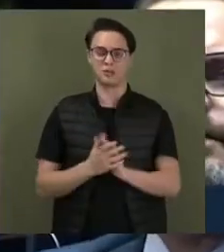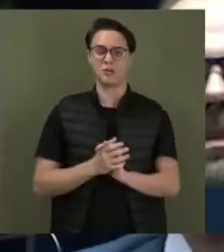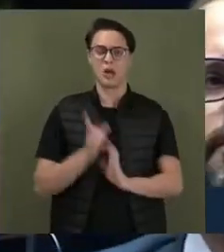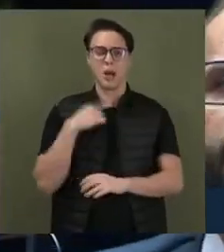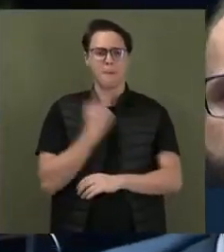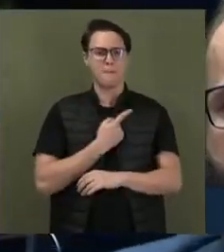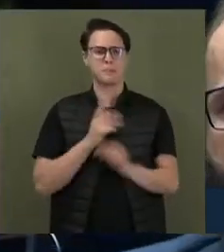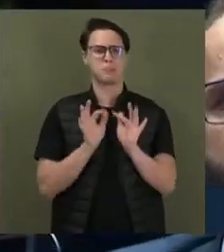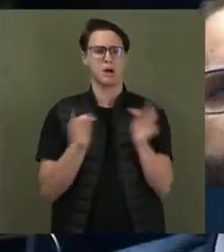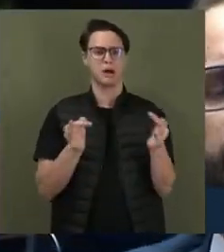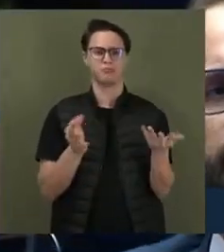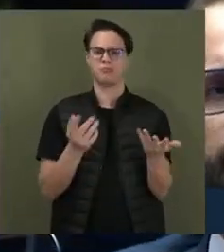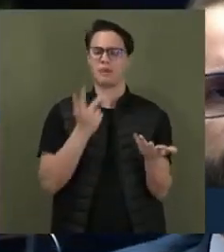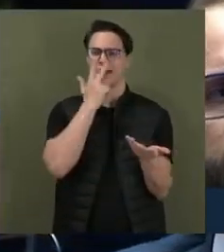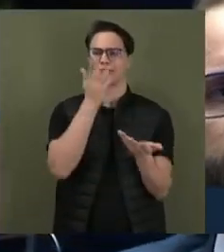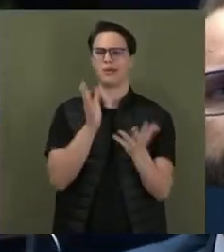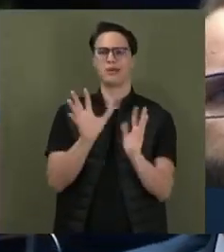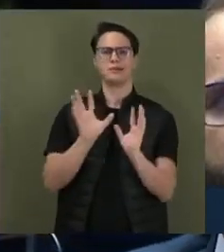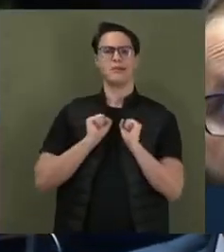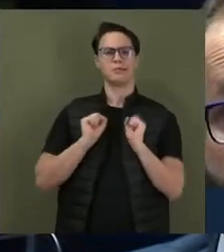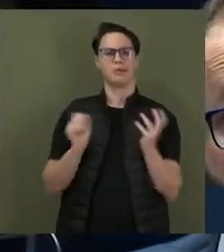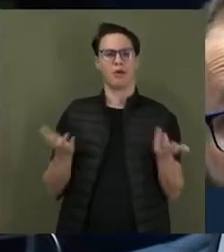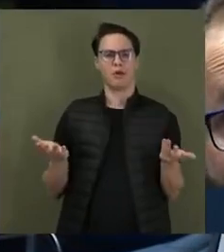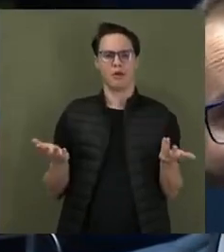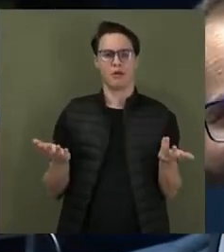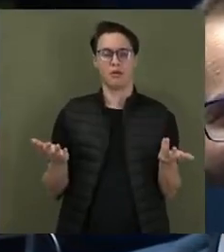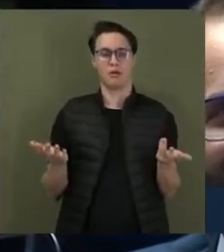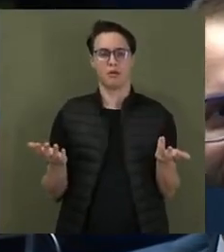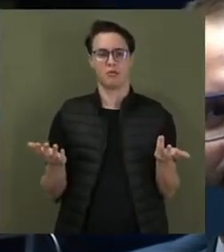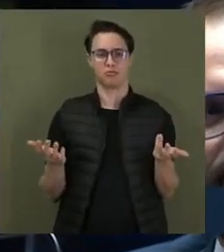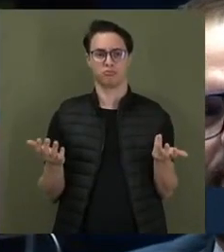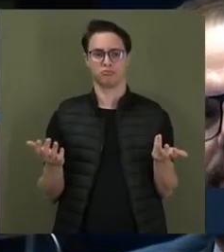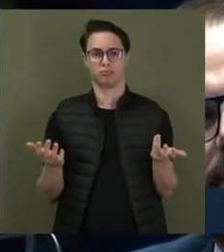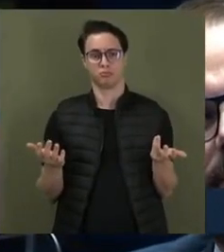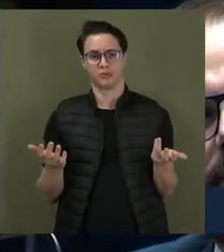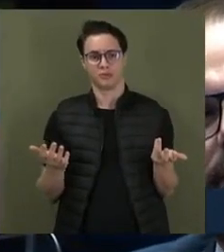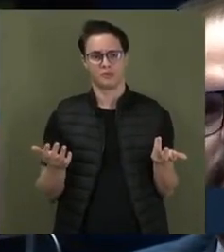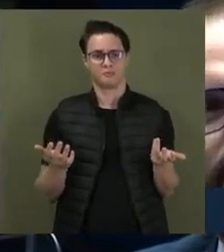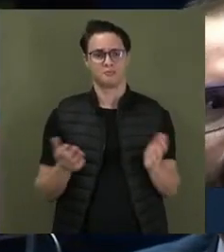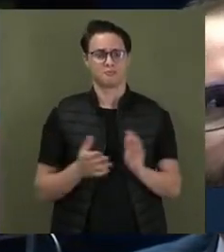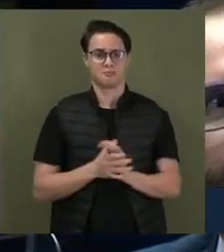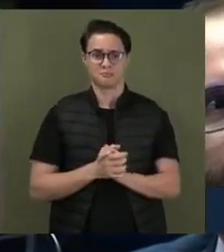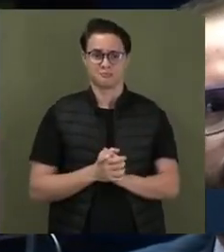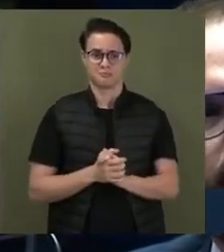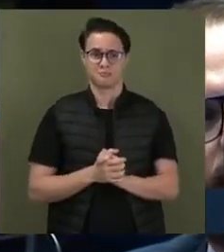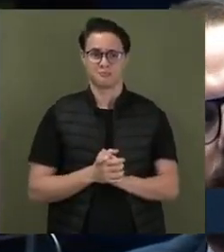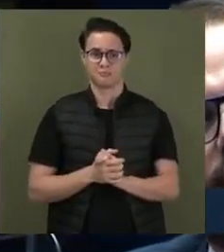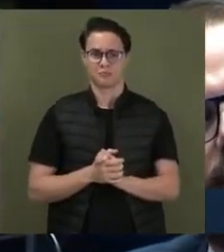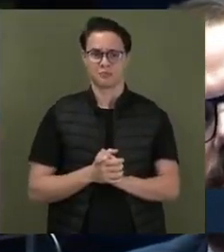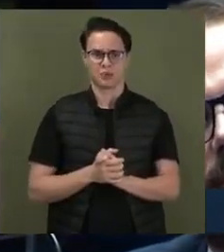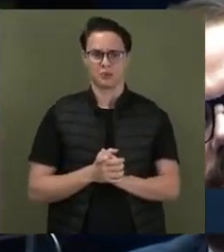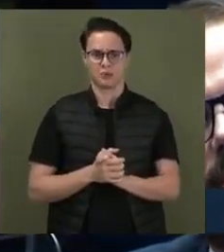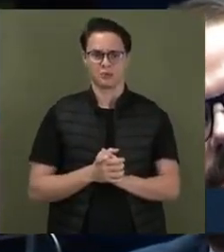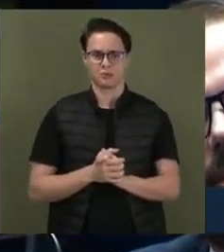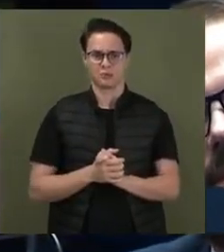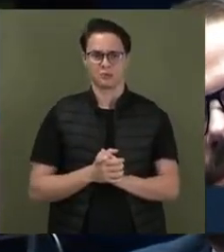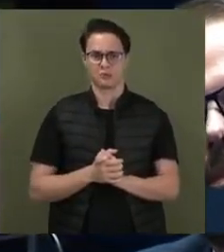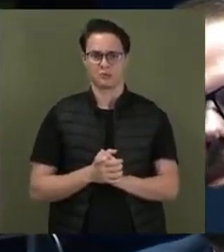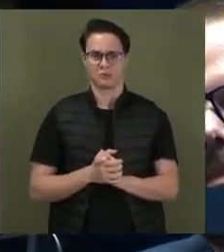aceitar a mim e não aceitar a quem eu